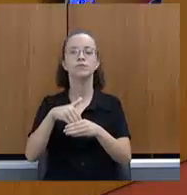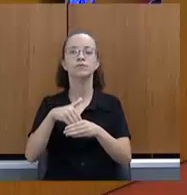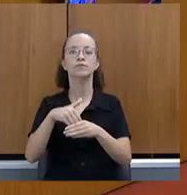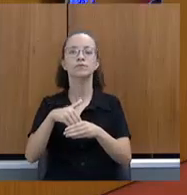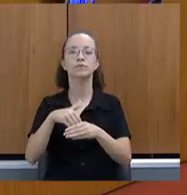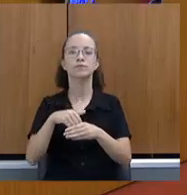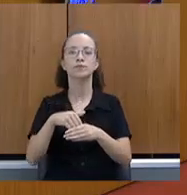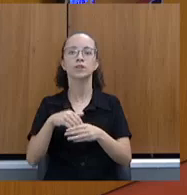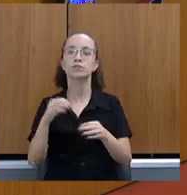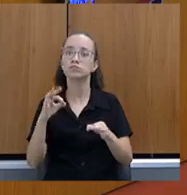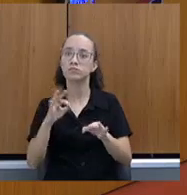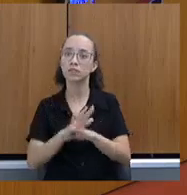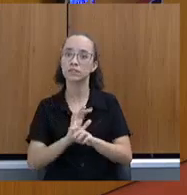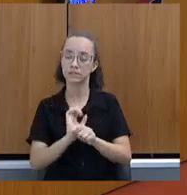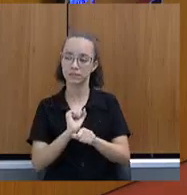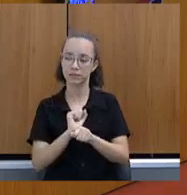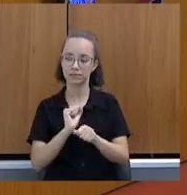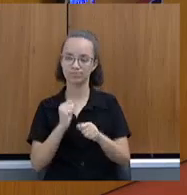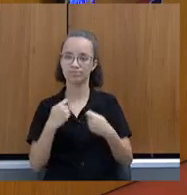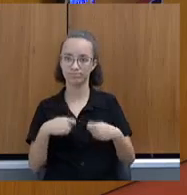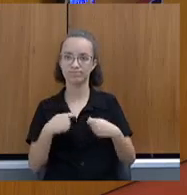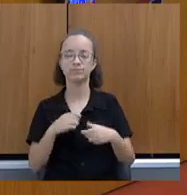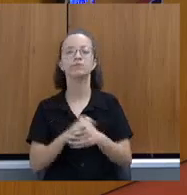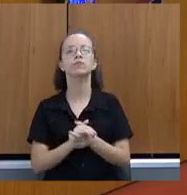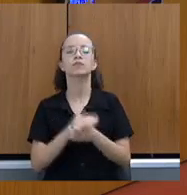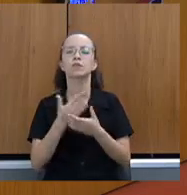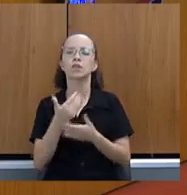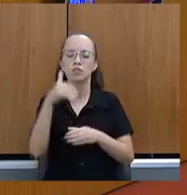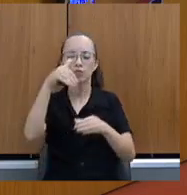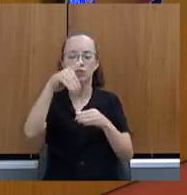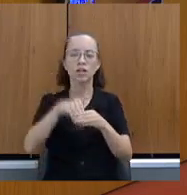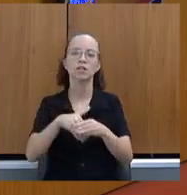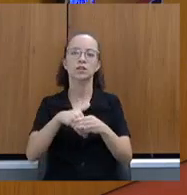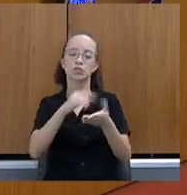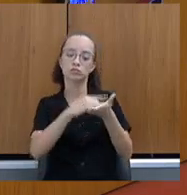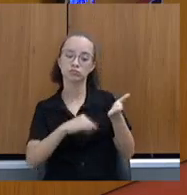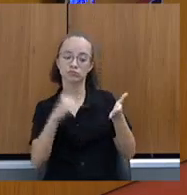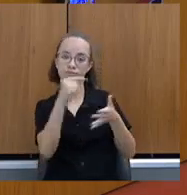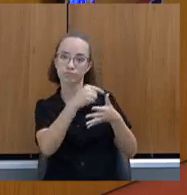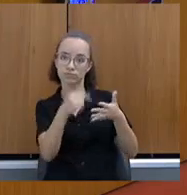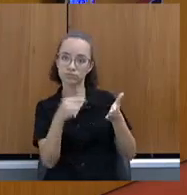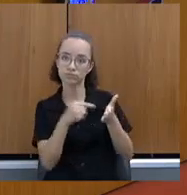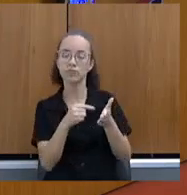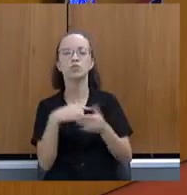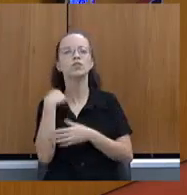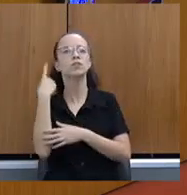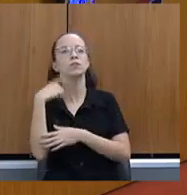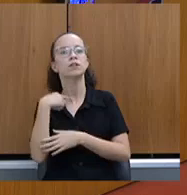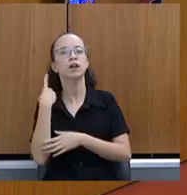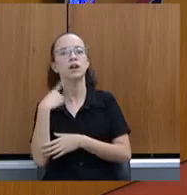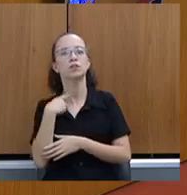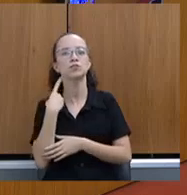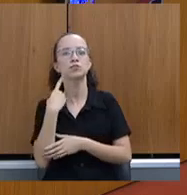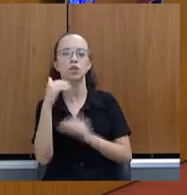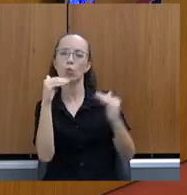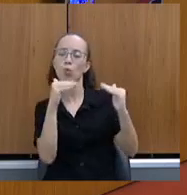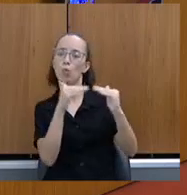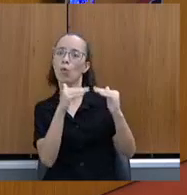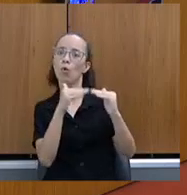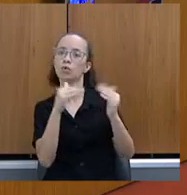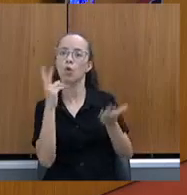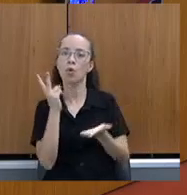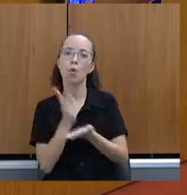fique pronto Nós voltamos em votação os requerimentos os deputados e deputados que tiverem de acordo